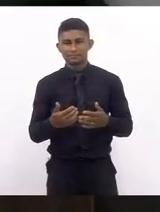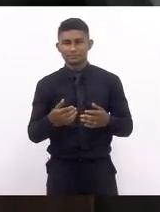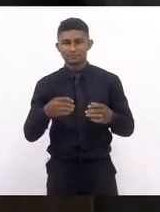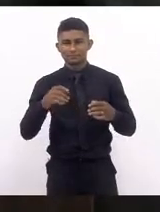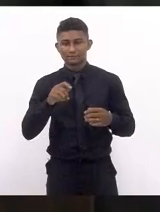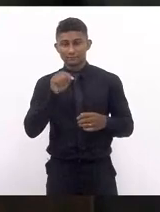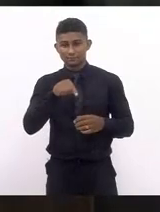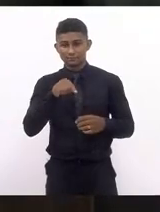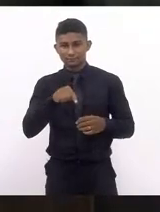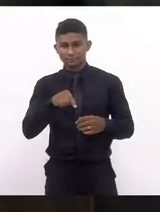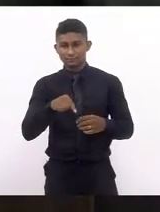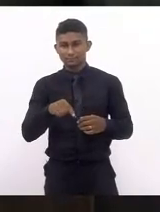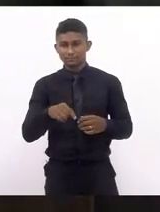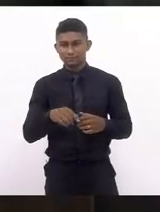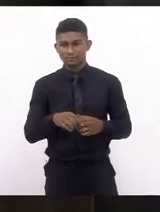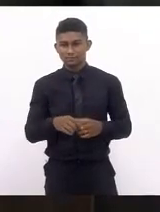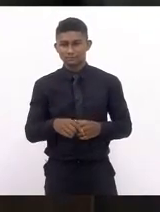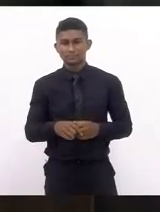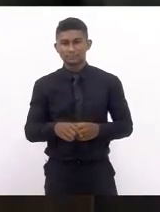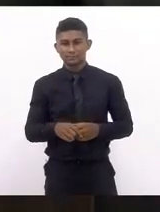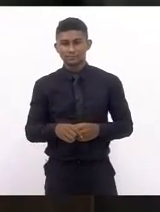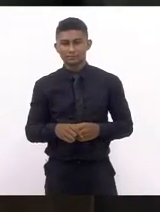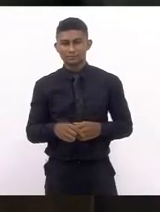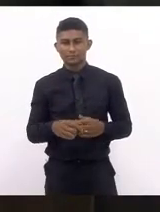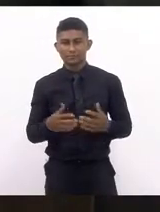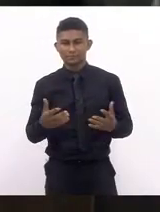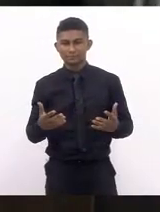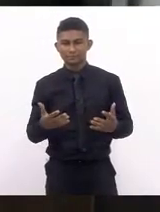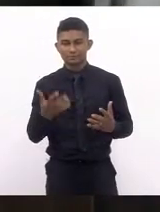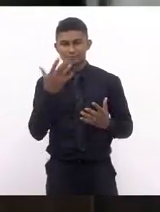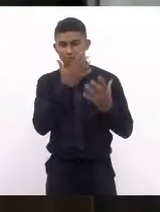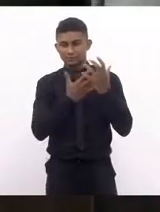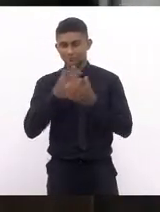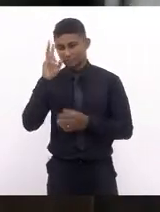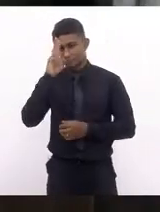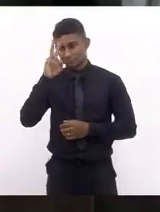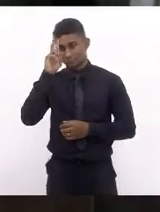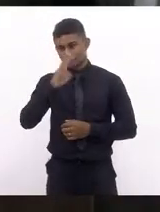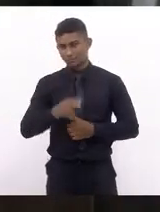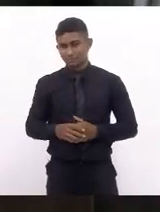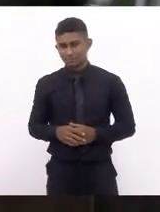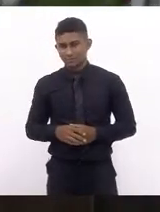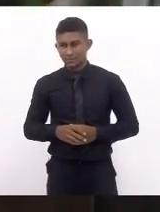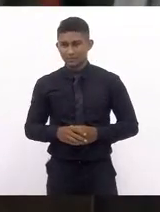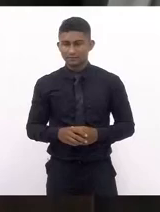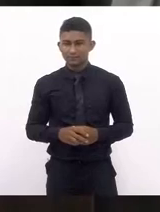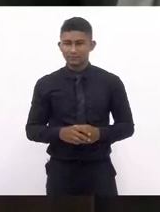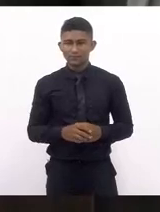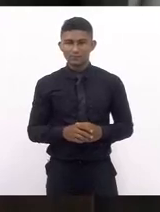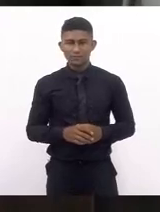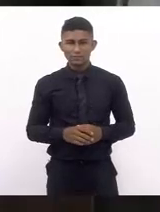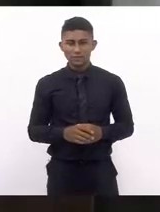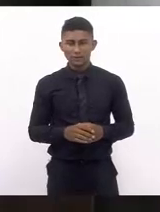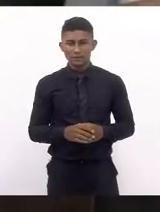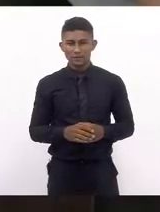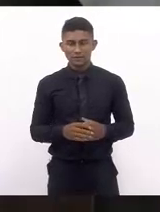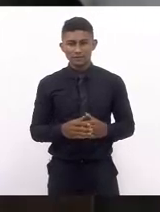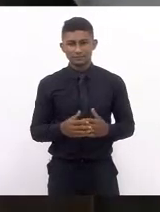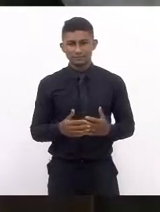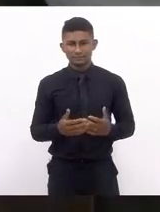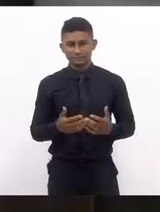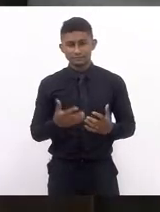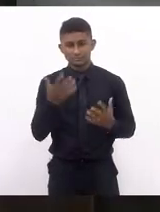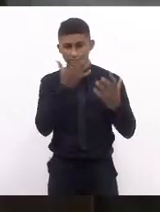e afinar de produzi-los a música contando a nossa história e cons em seus programas sobre a música popular